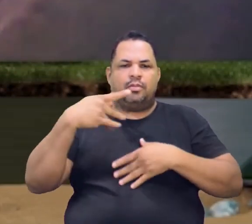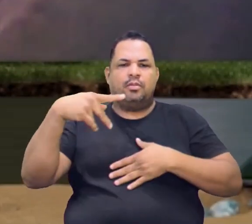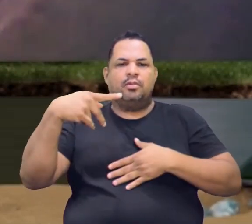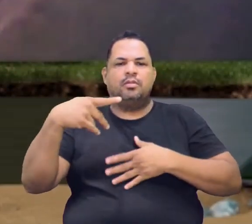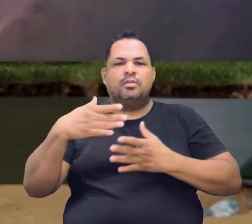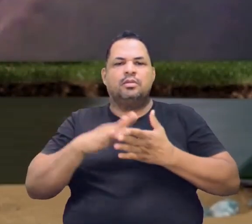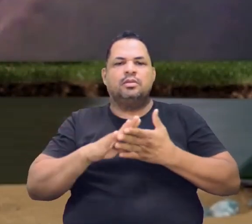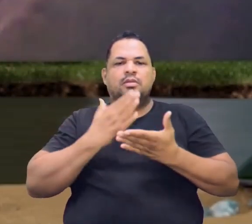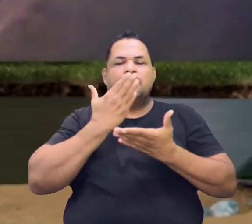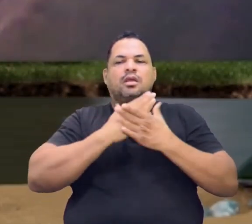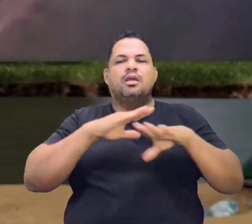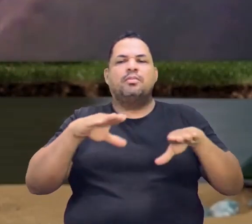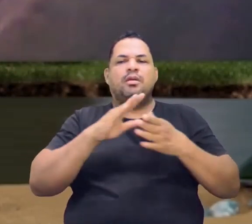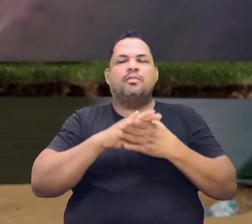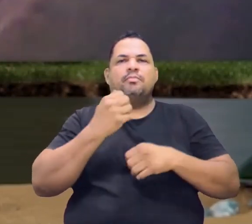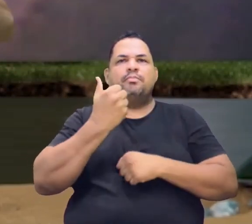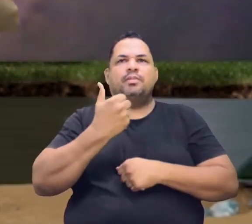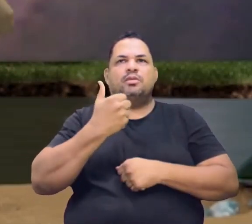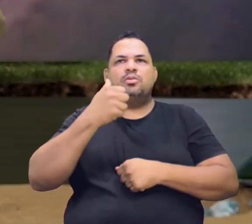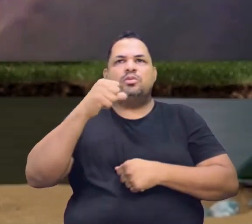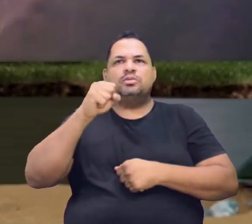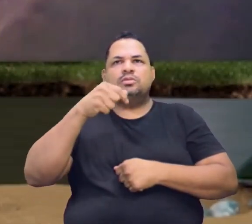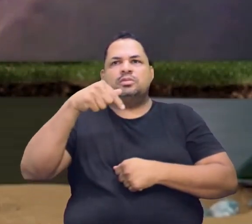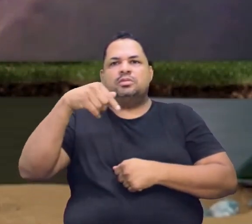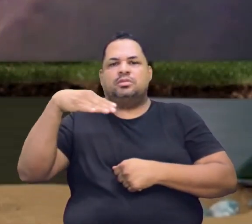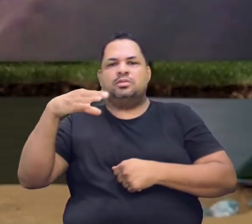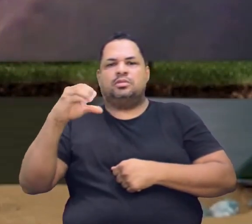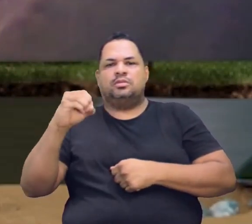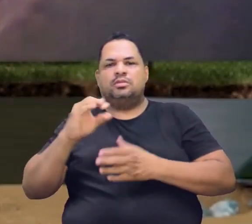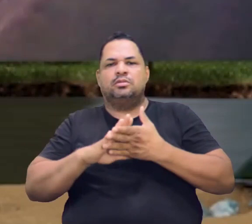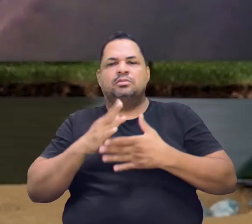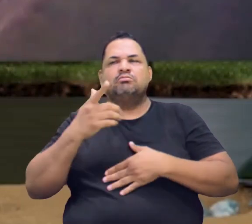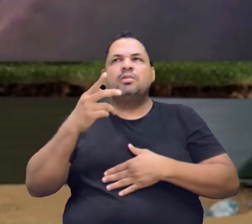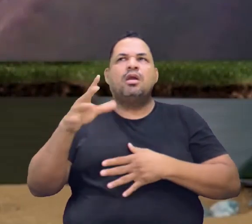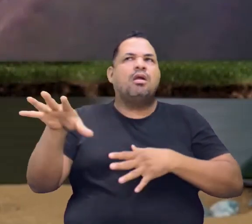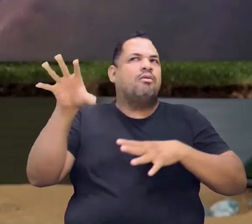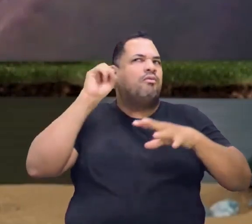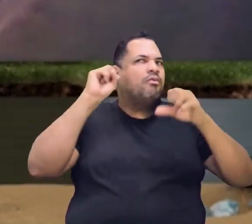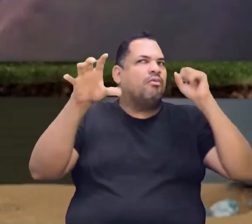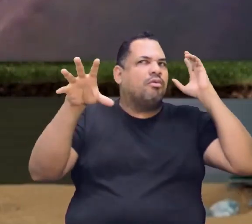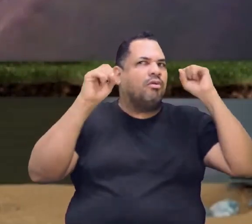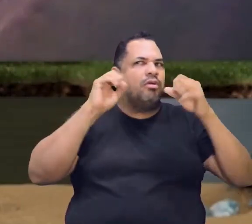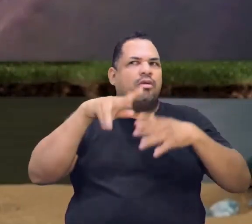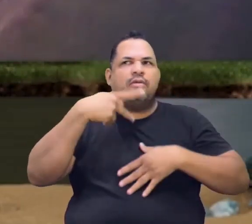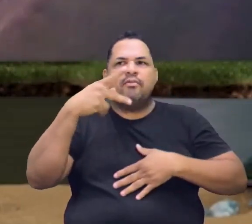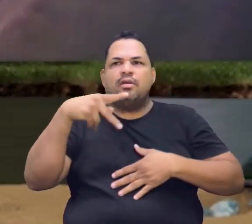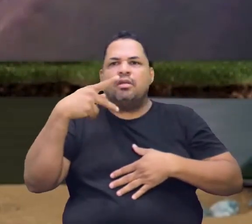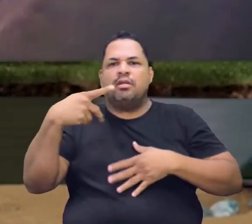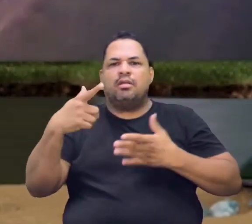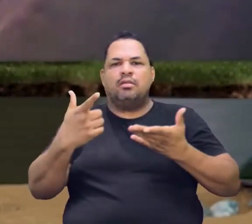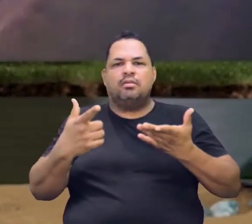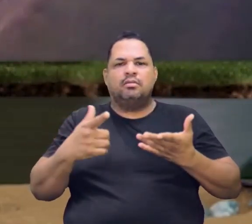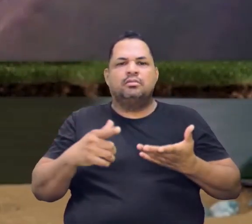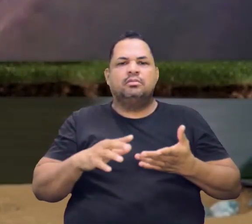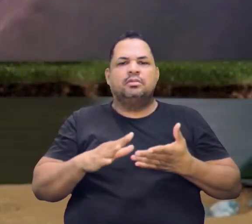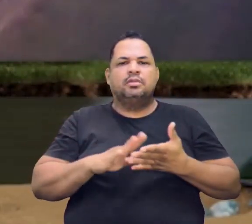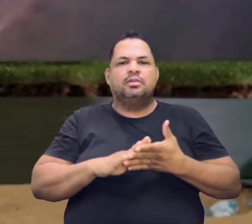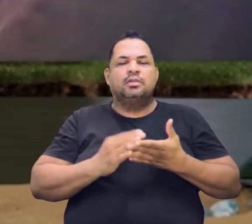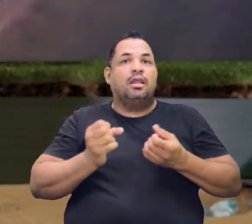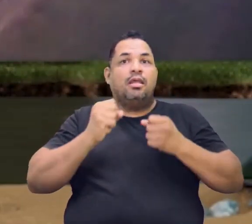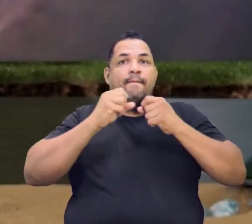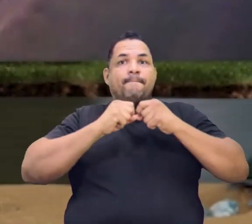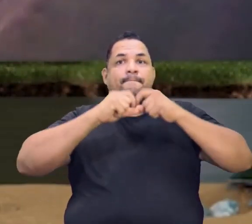acaba em 1870. Então Rondon ouviu falar muito sobre os militares e logo despertou dele a intenção de ser militar.